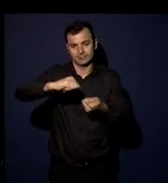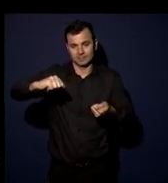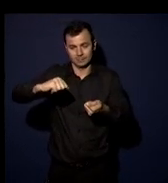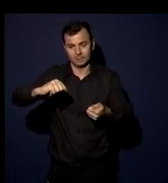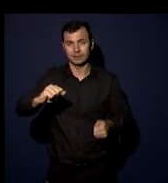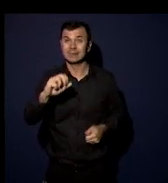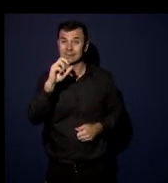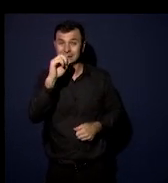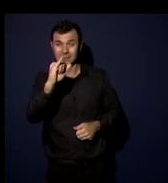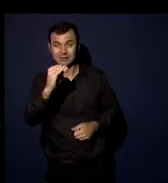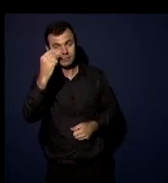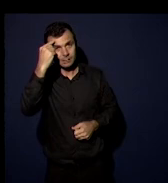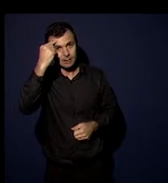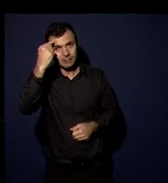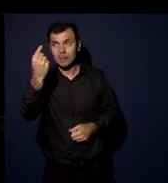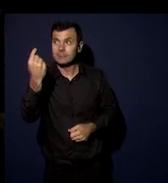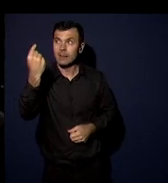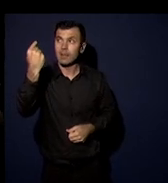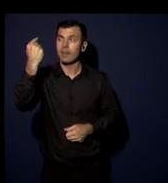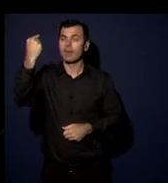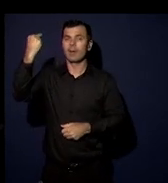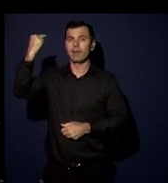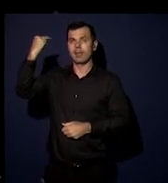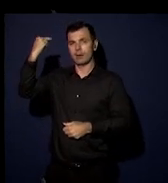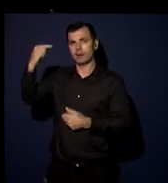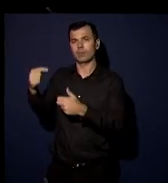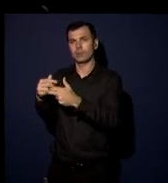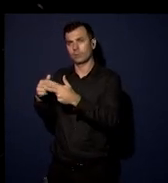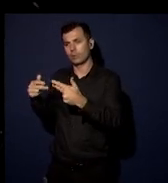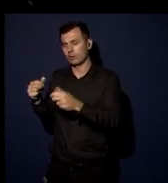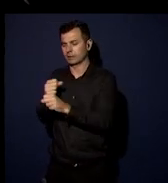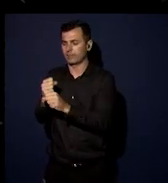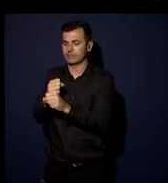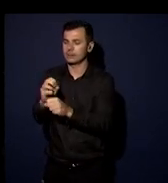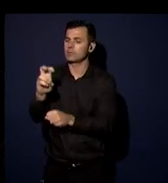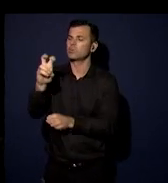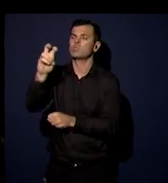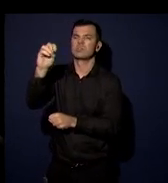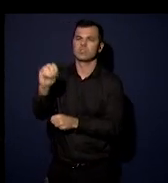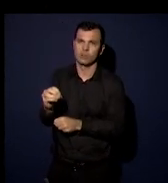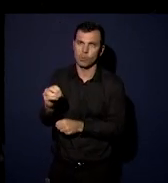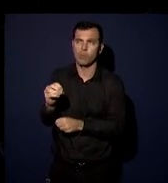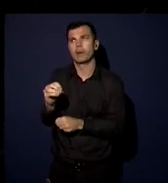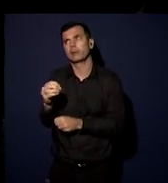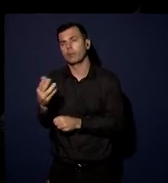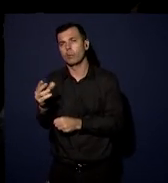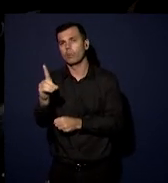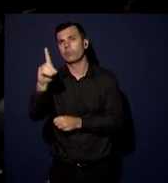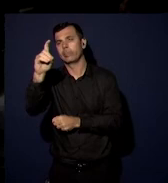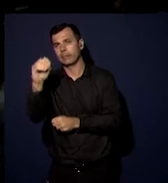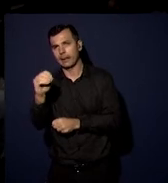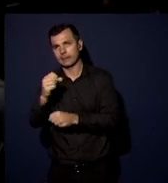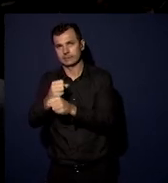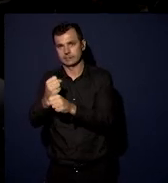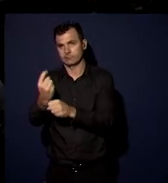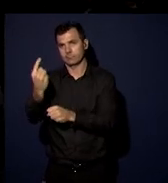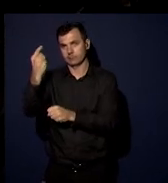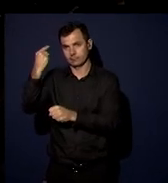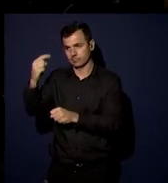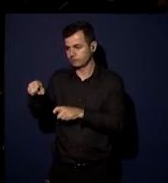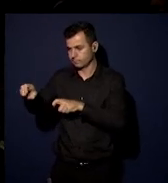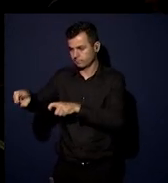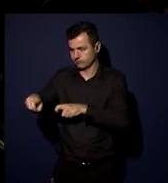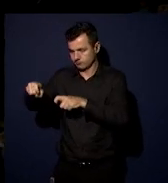para trás e ver as produtividades agrícolas de 50 anos atrás ou Mesmo de 10 anos atrás antes de hoje e